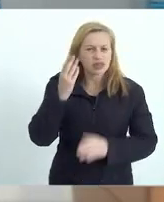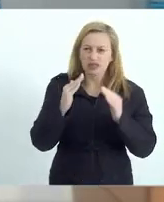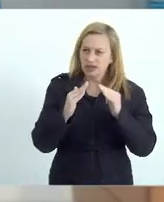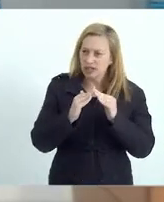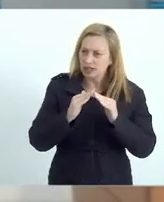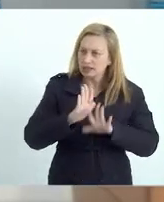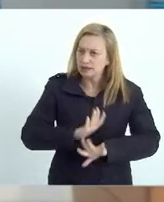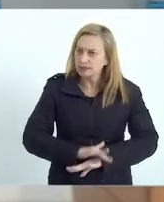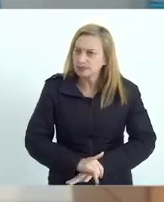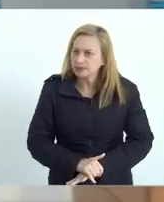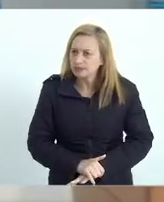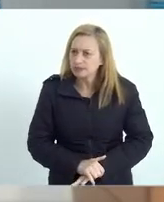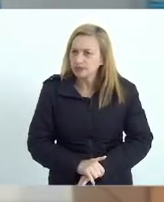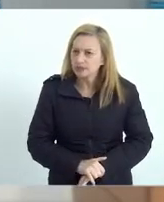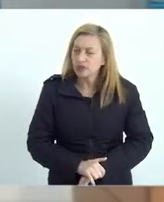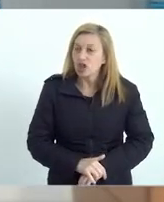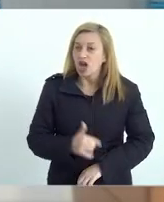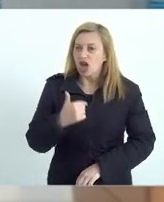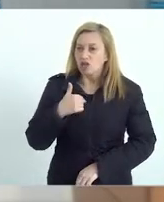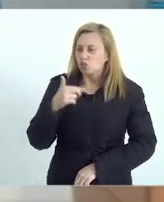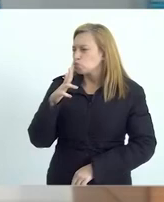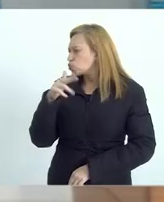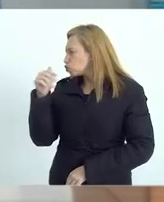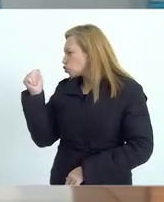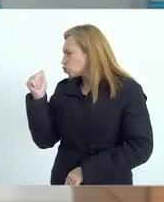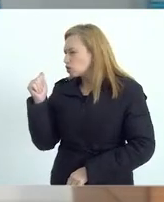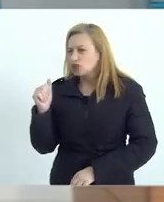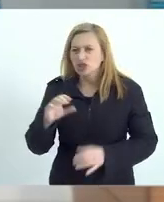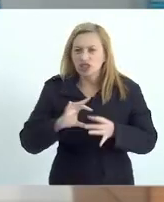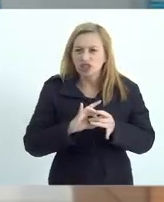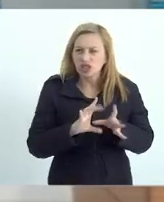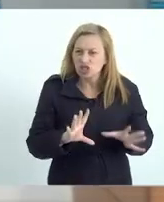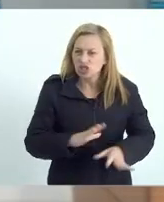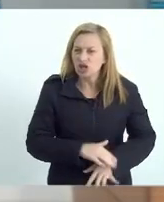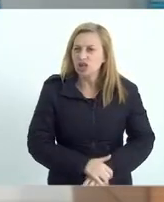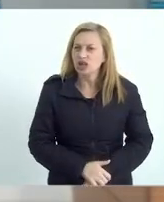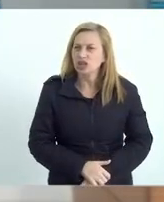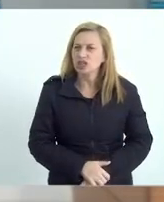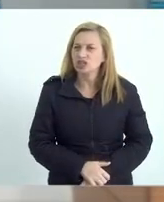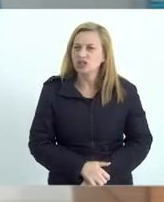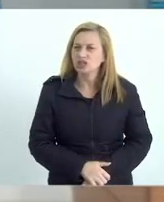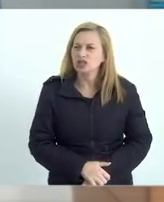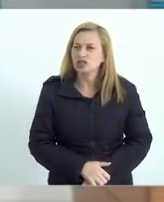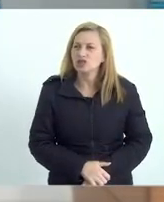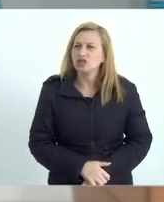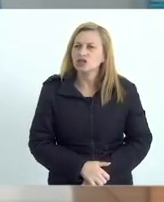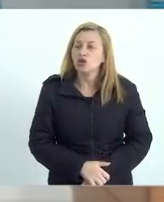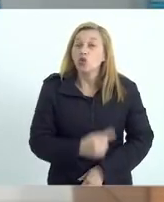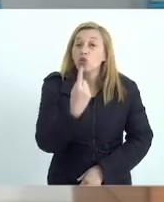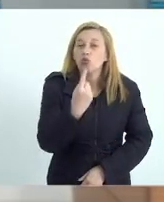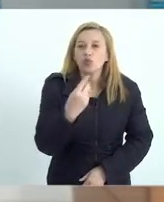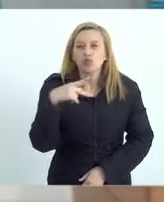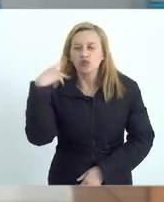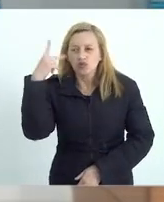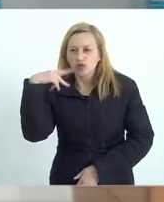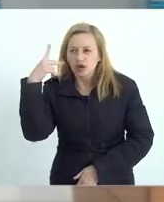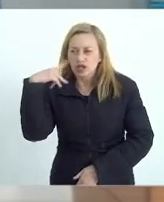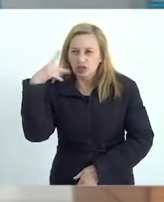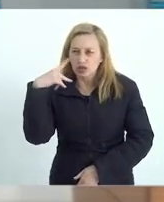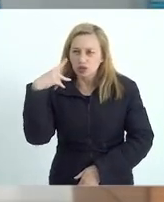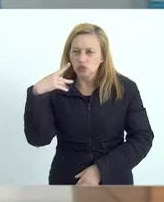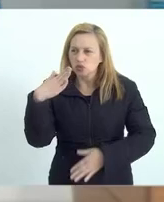casa e Eu Jamais deixei deixei de receber um vereador